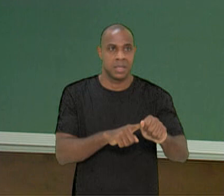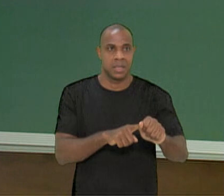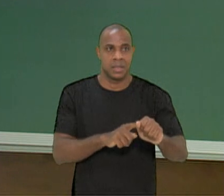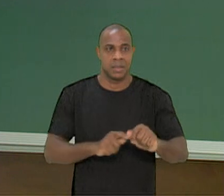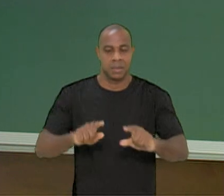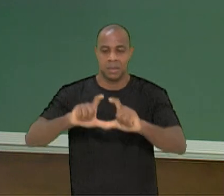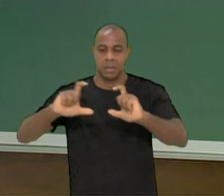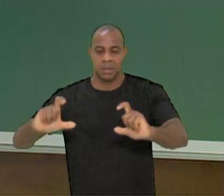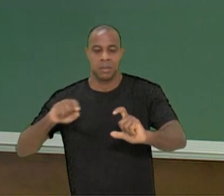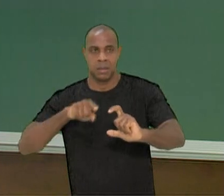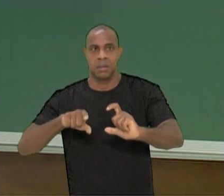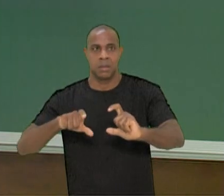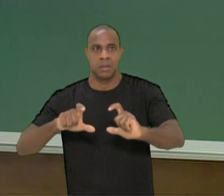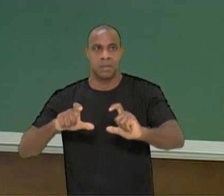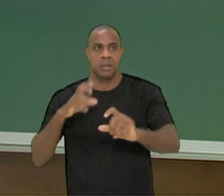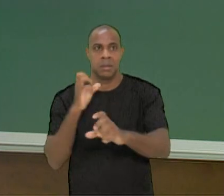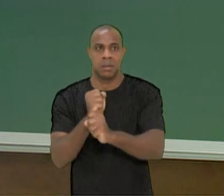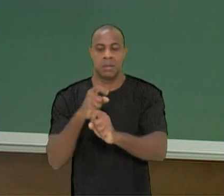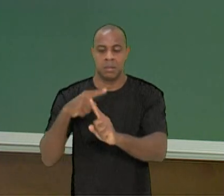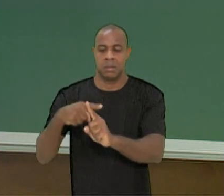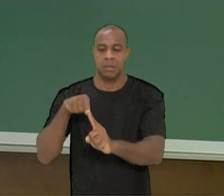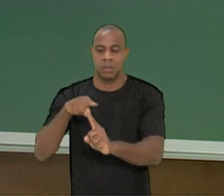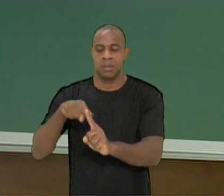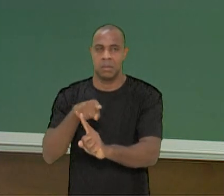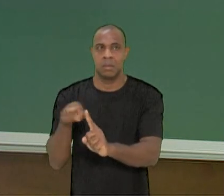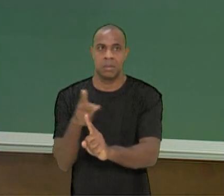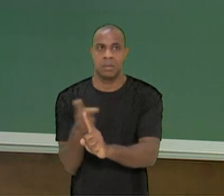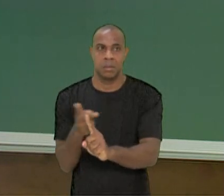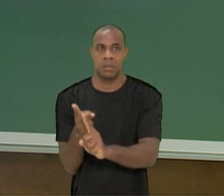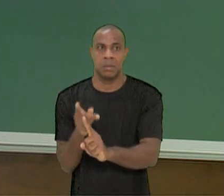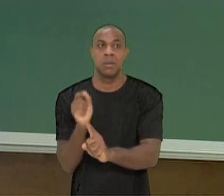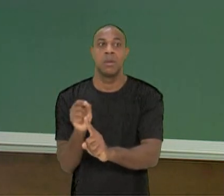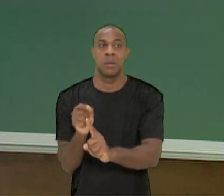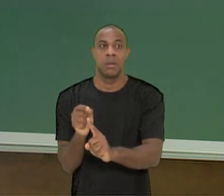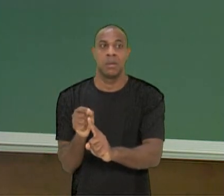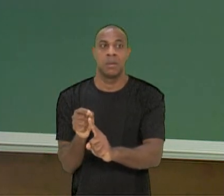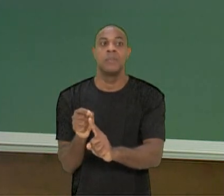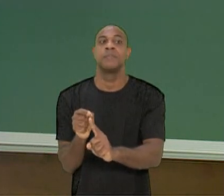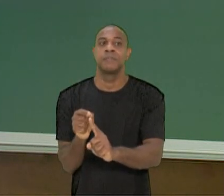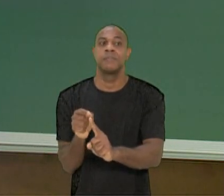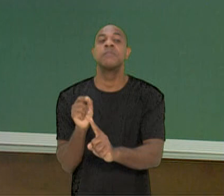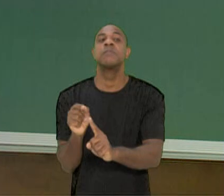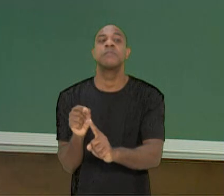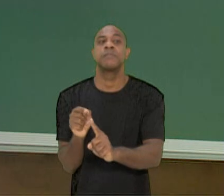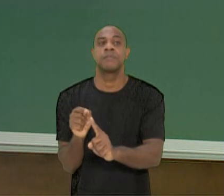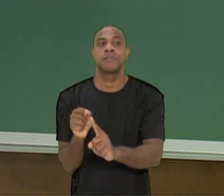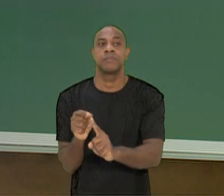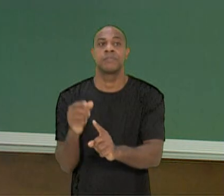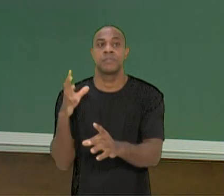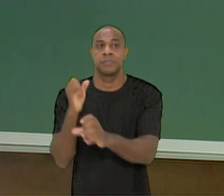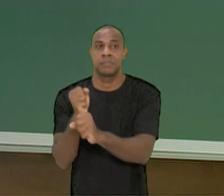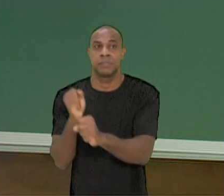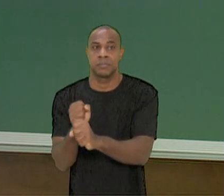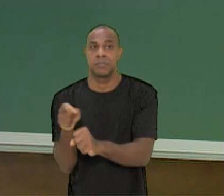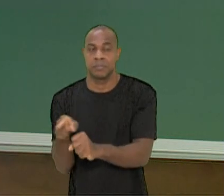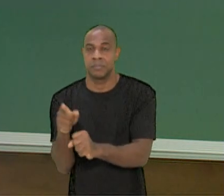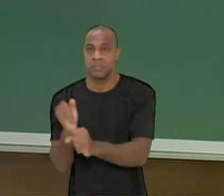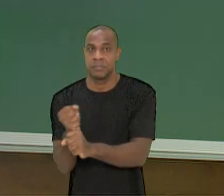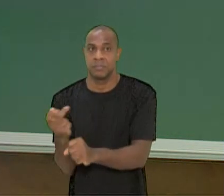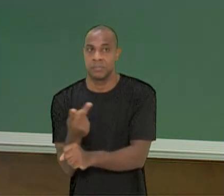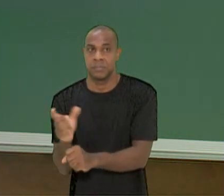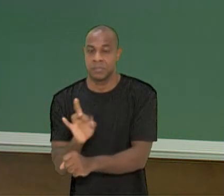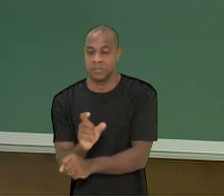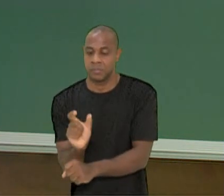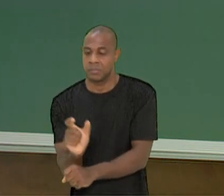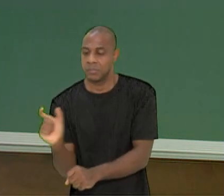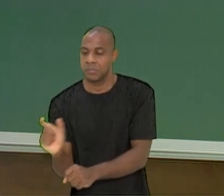multiplicando uma soma, isso equivale a dizer o quê? A soma de cada